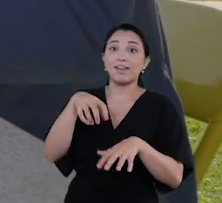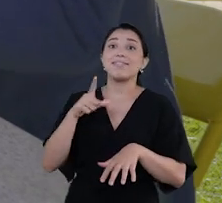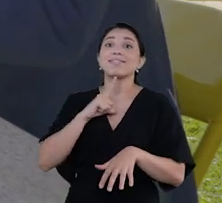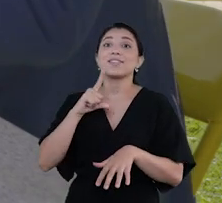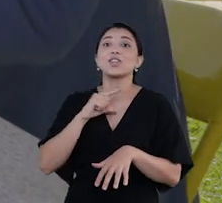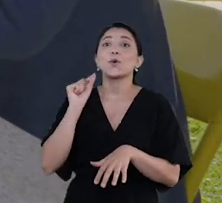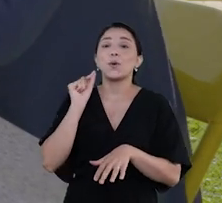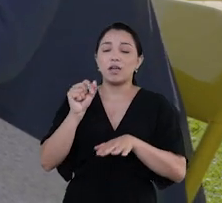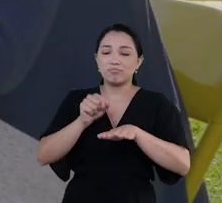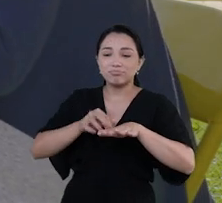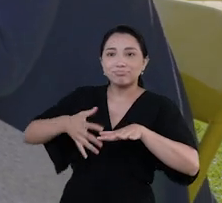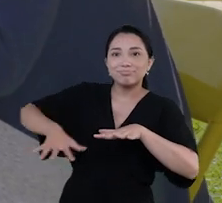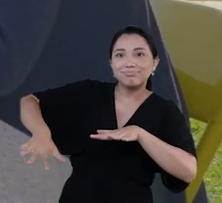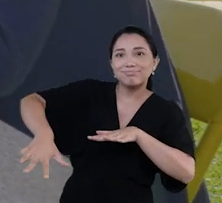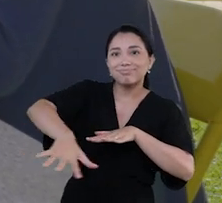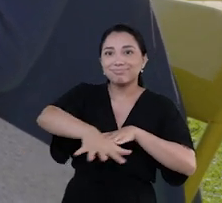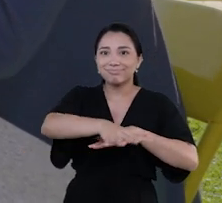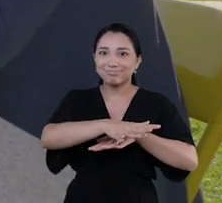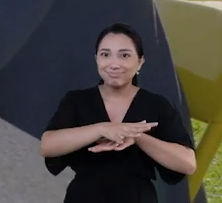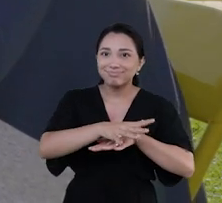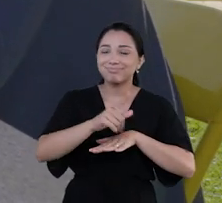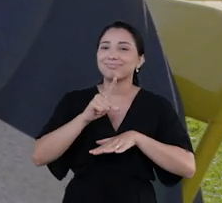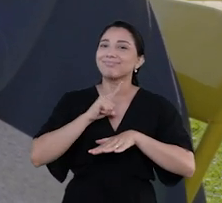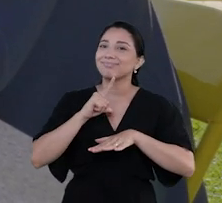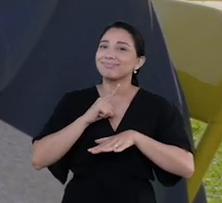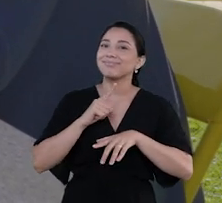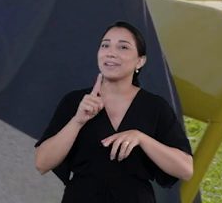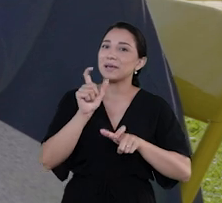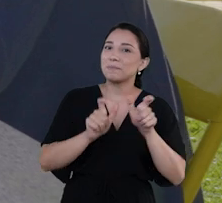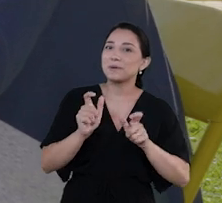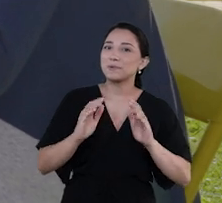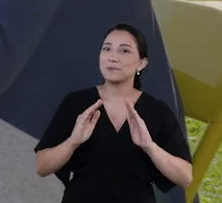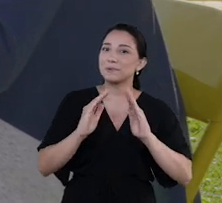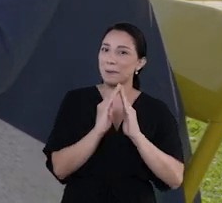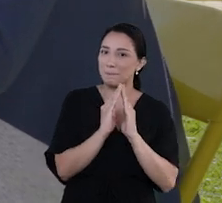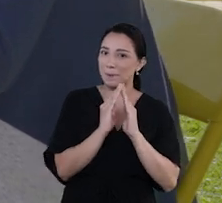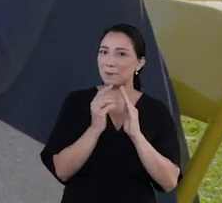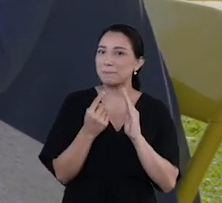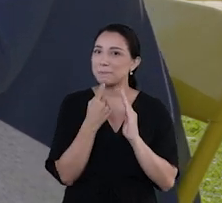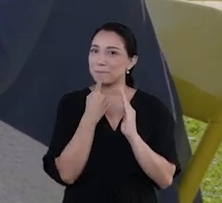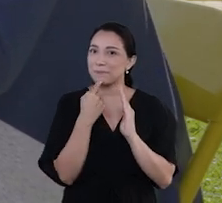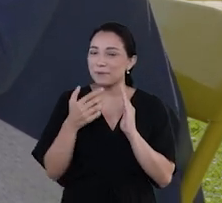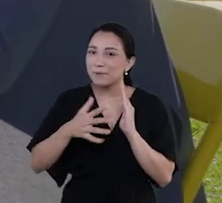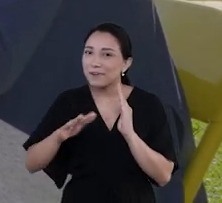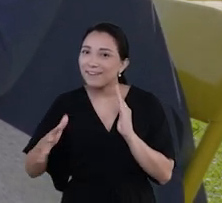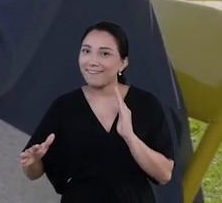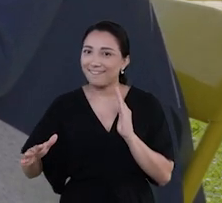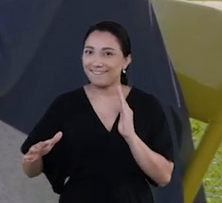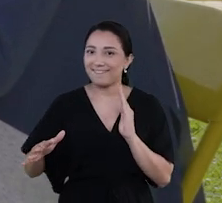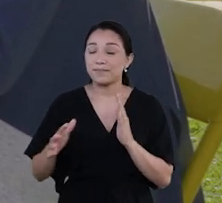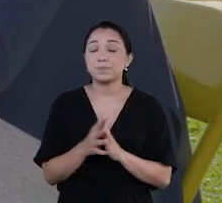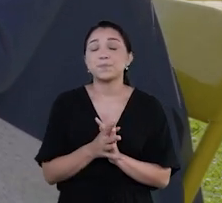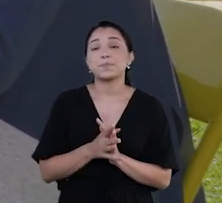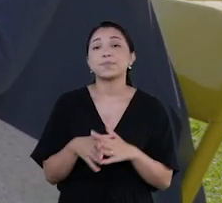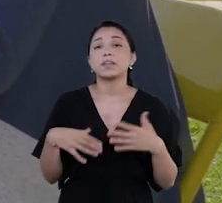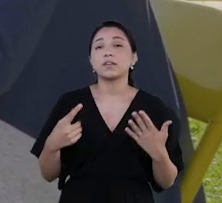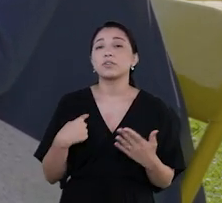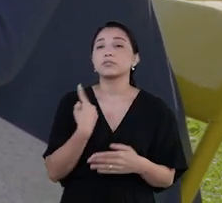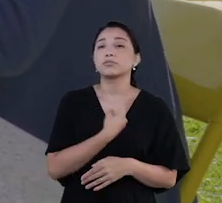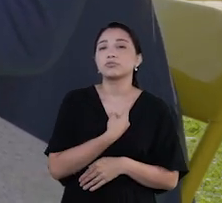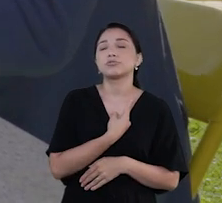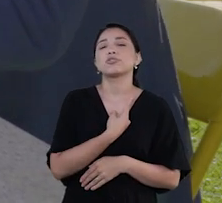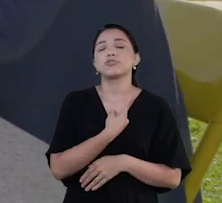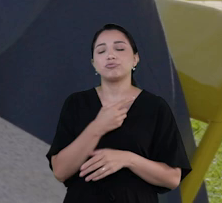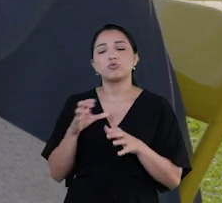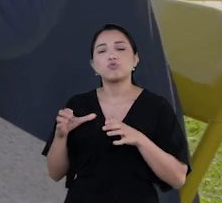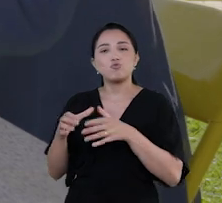Ribeirinha Então tudo isso tá sendo considerado a gente nessas discussões nesses grupos de especialistas inclusive estávamos recentemente